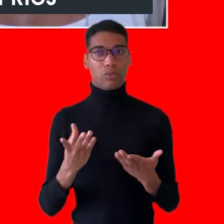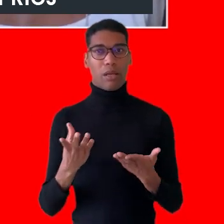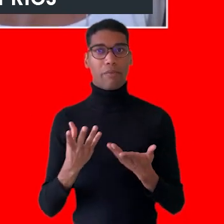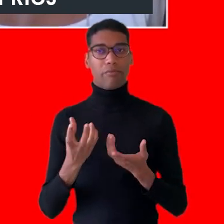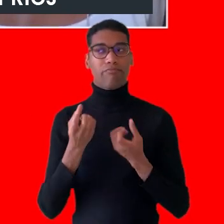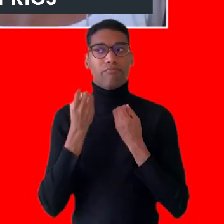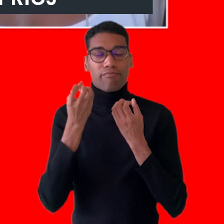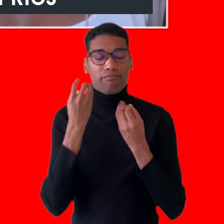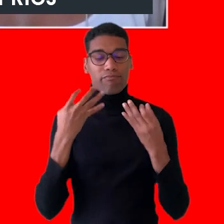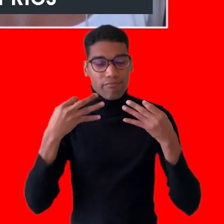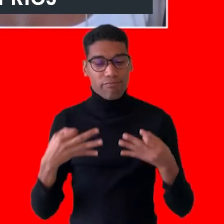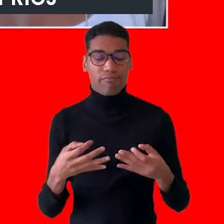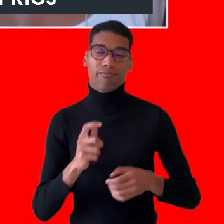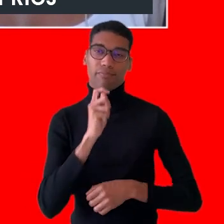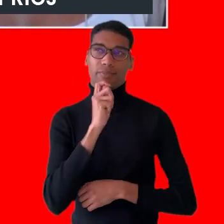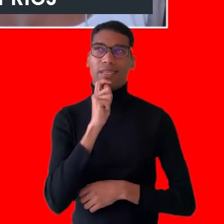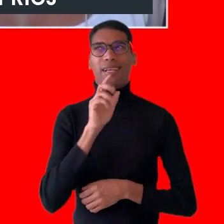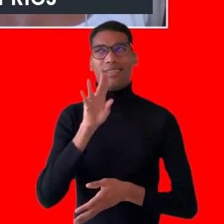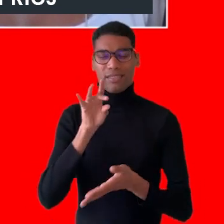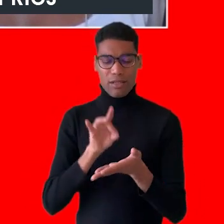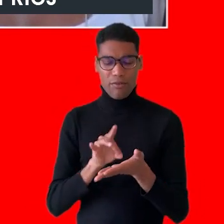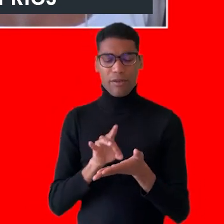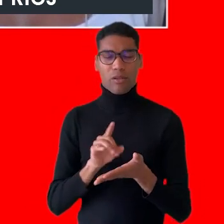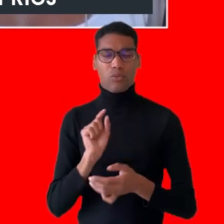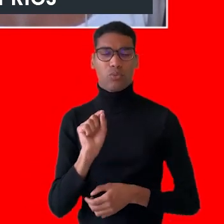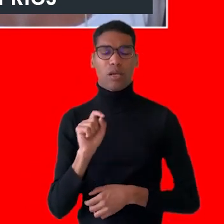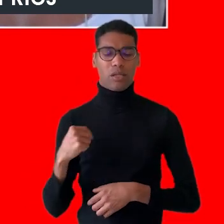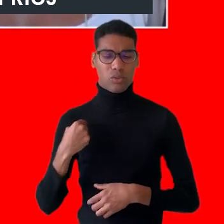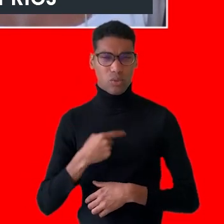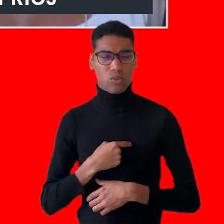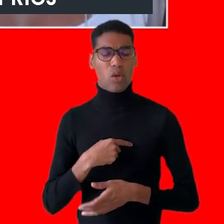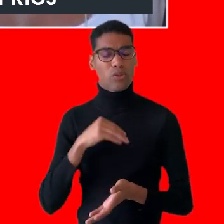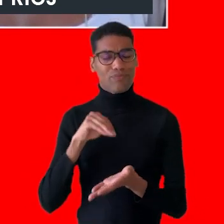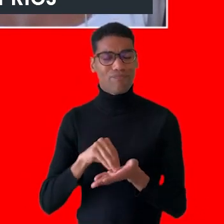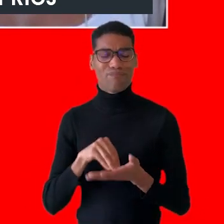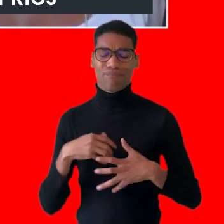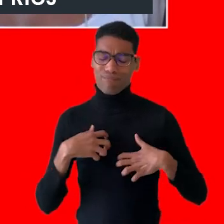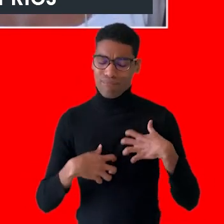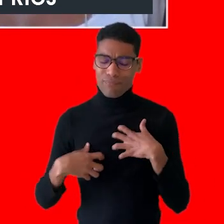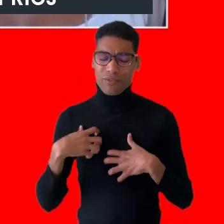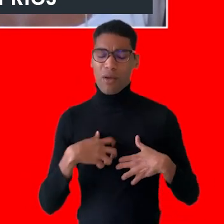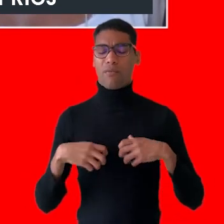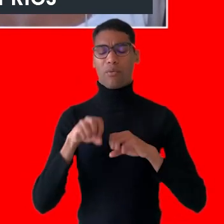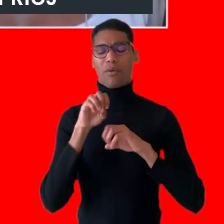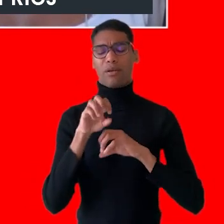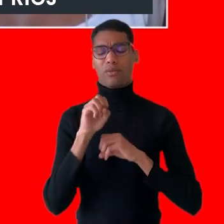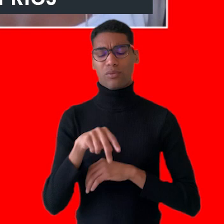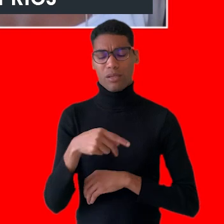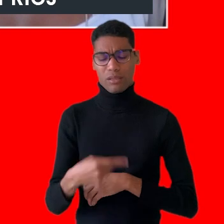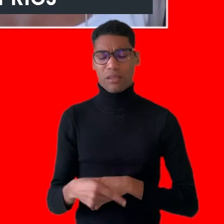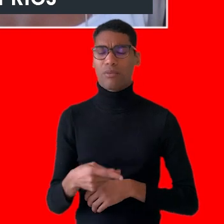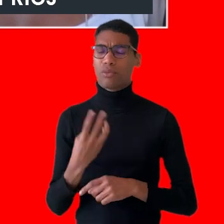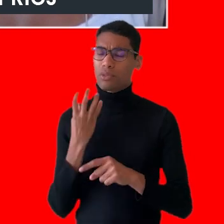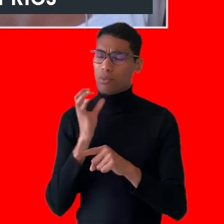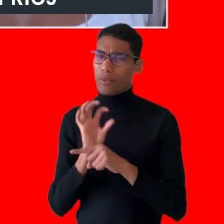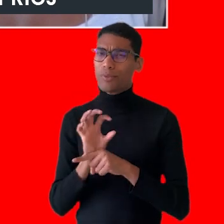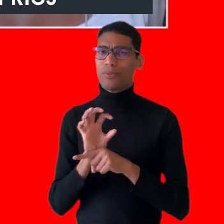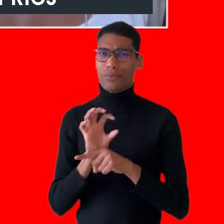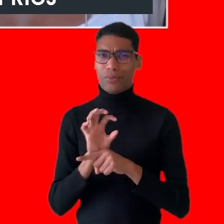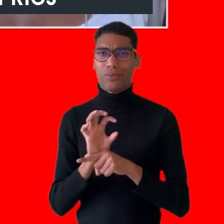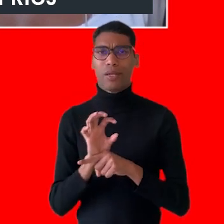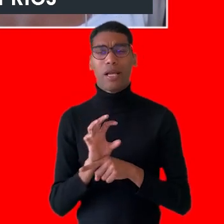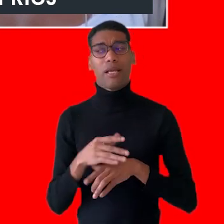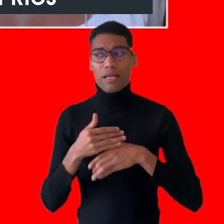instruídas, vamos dizer assim. Na verdade, a gente sofre muito com a nossa educação precária aqui no estado, né? E isso